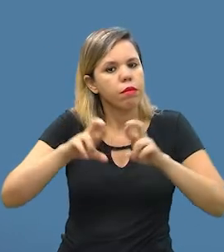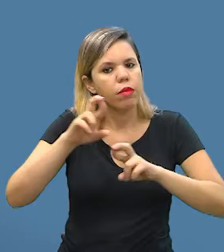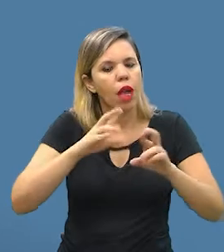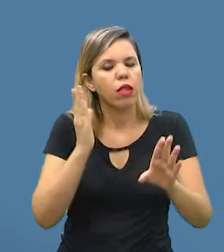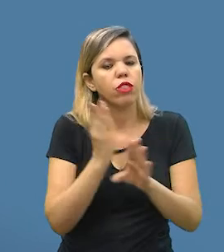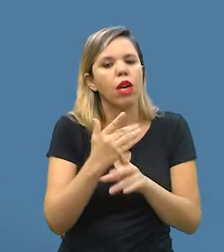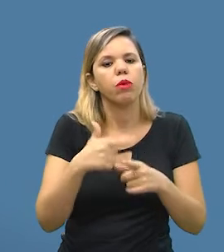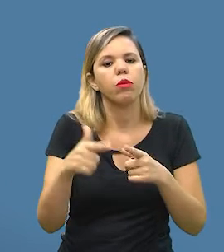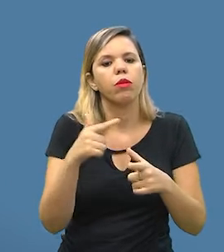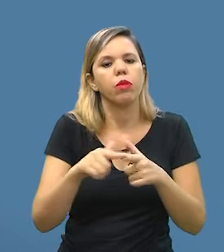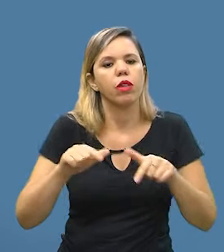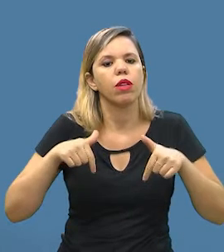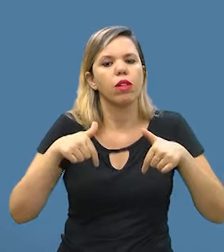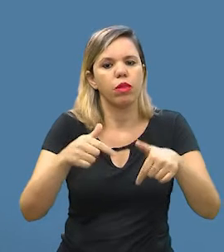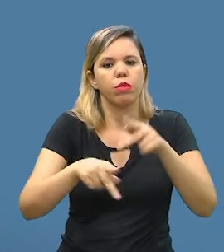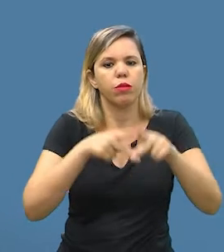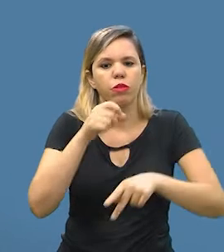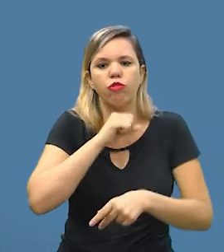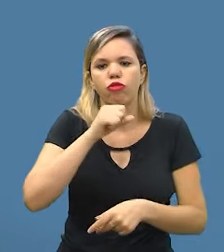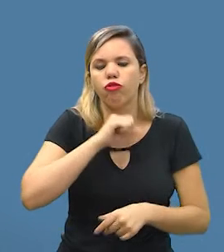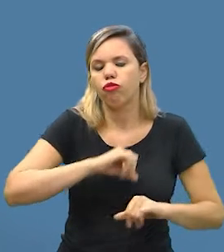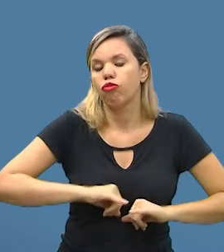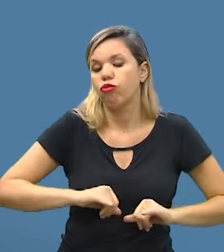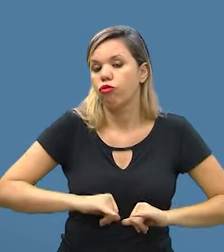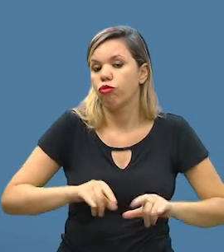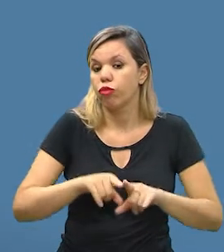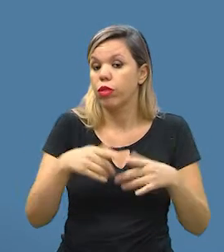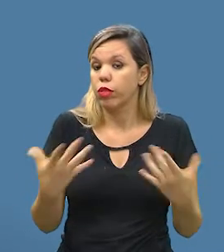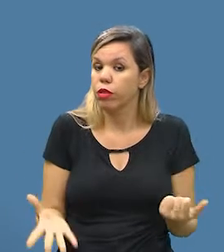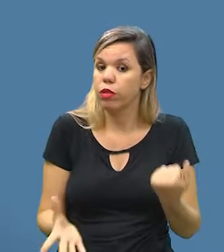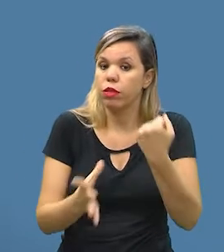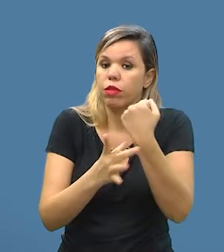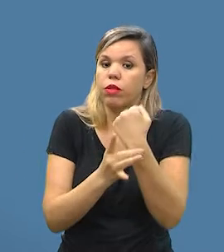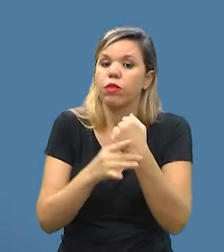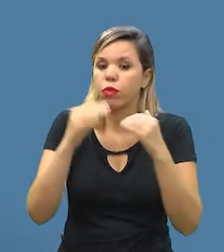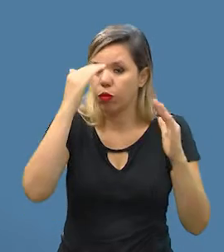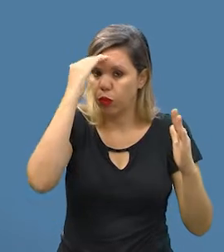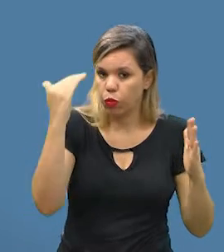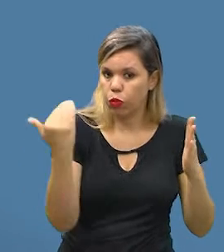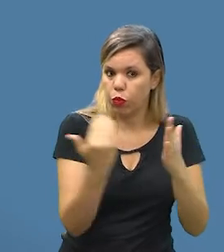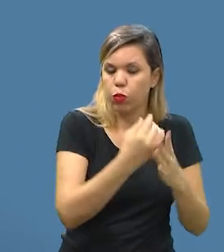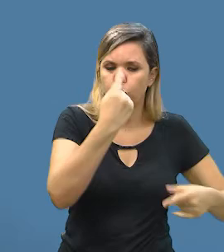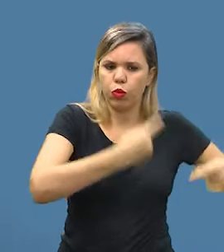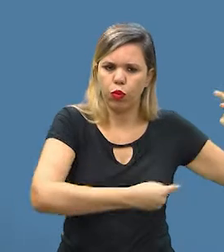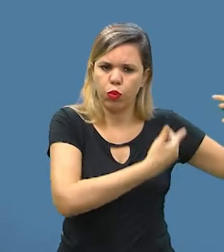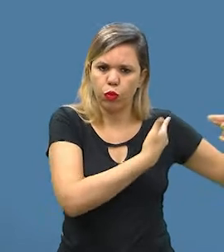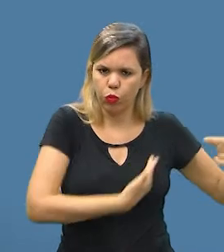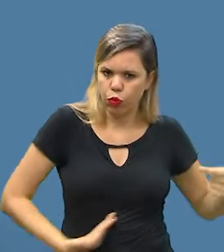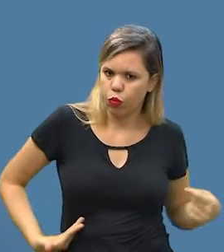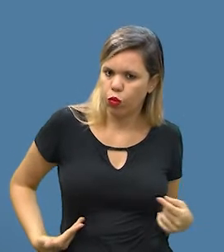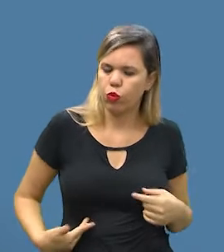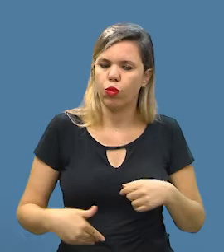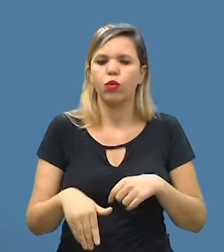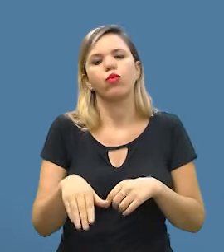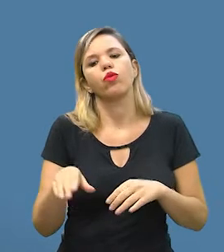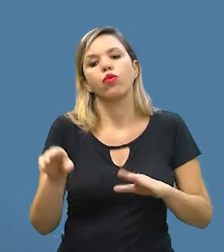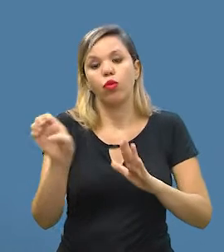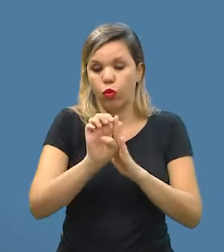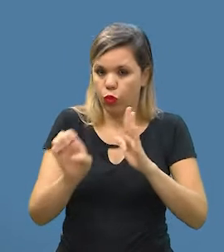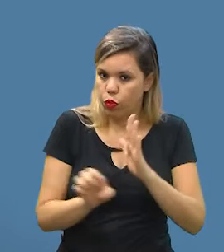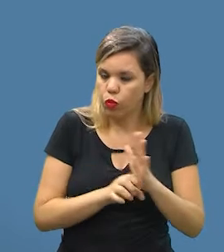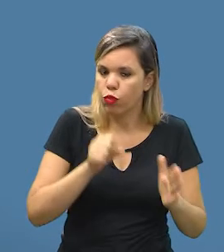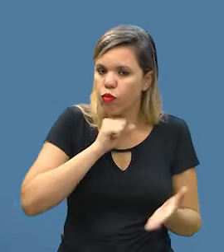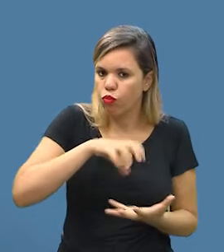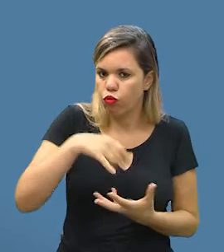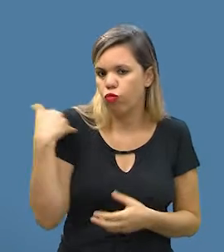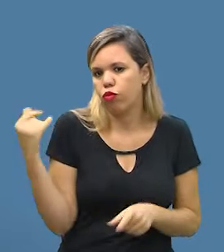os problemas enfrentados pelos idosos cabe também assegurar o cumprimento das políticas públicas no Estatuto